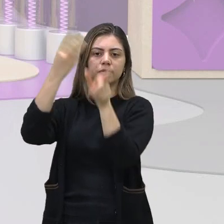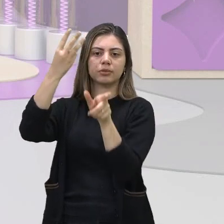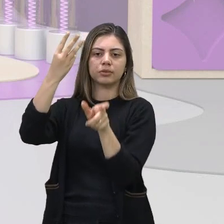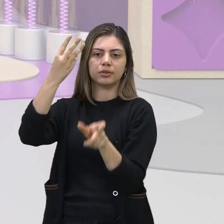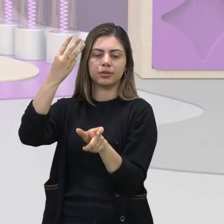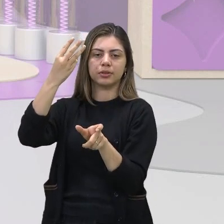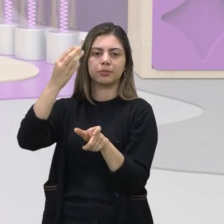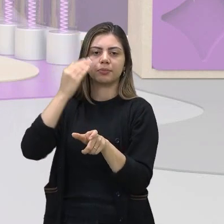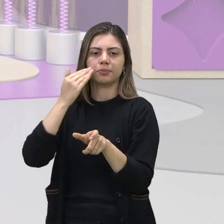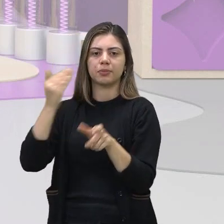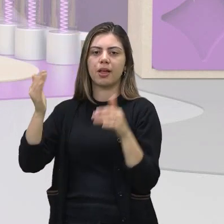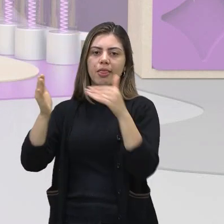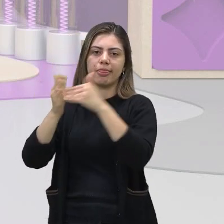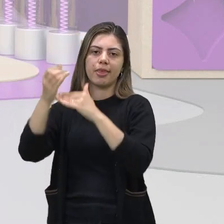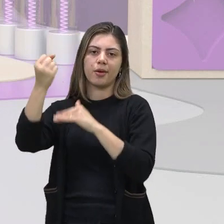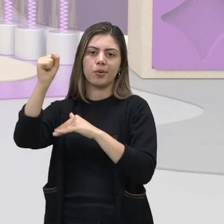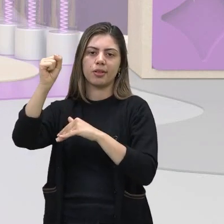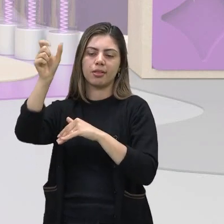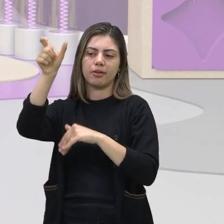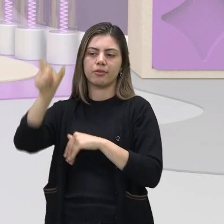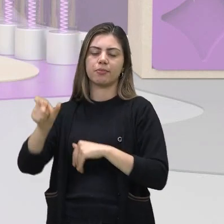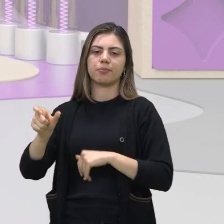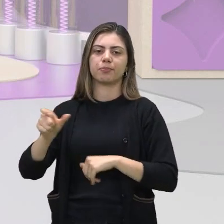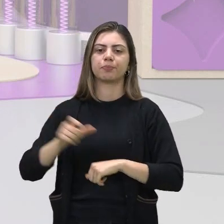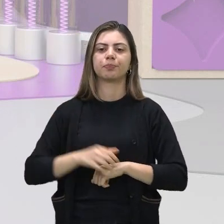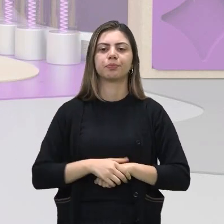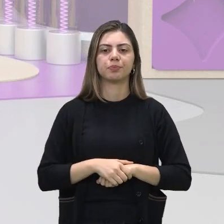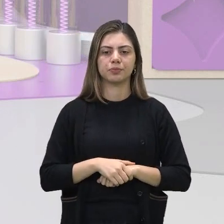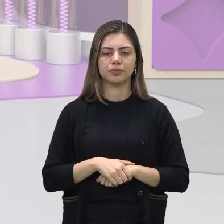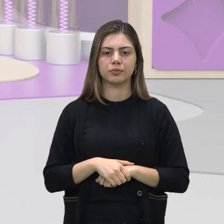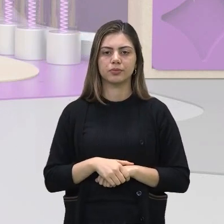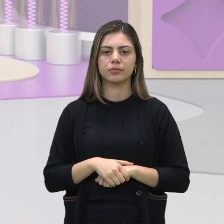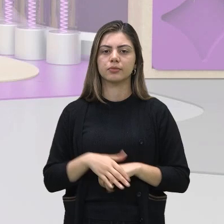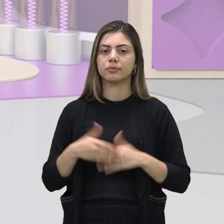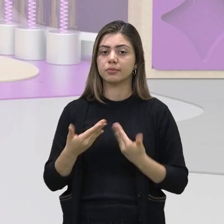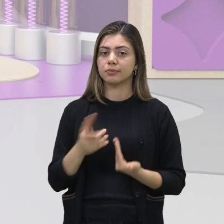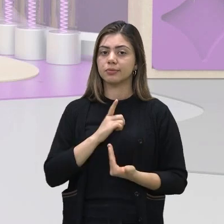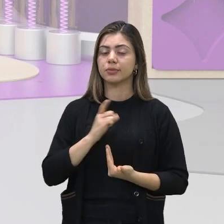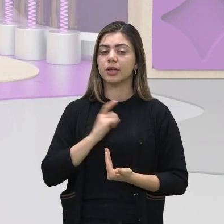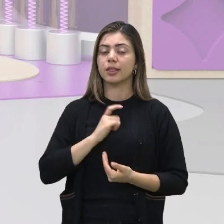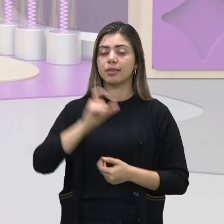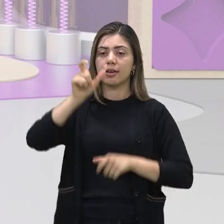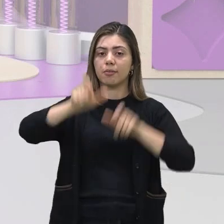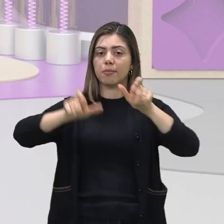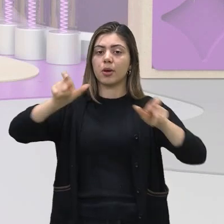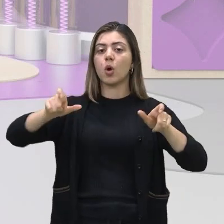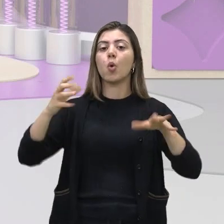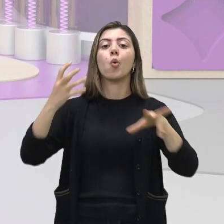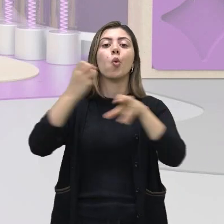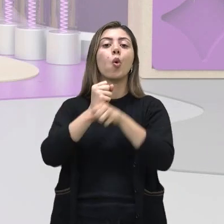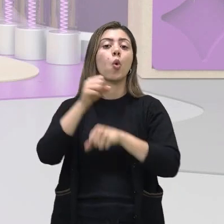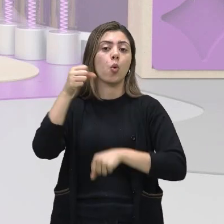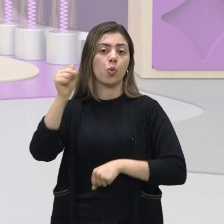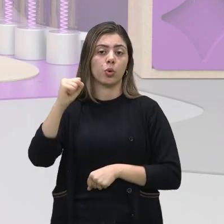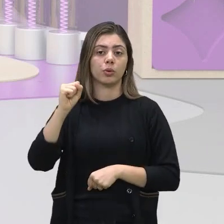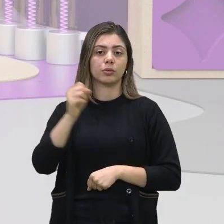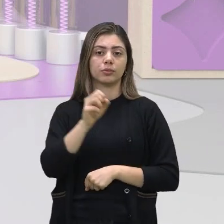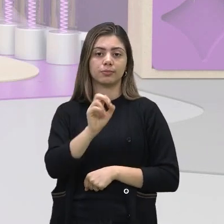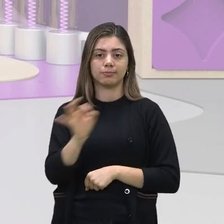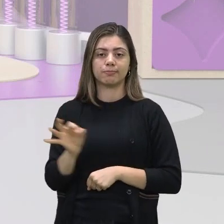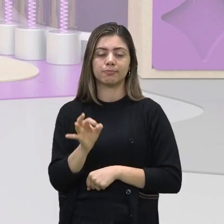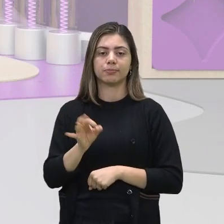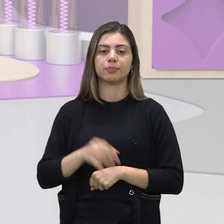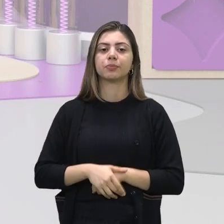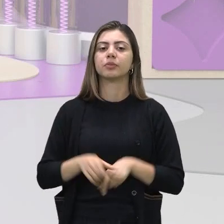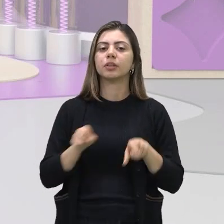quarta, quinta, sexta, sétima, oitava, né? Então temos oito colunas aqui. E nós